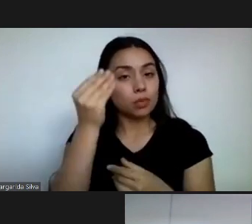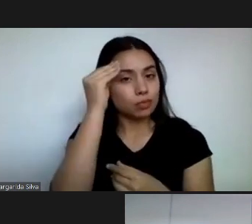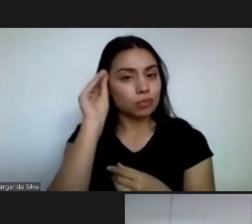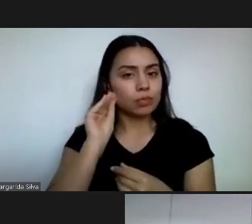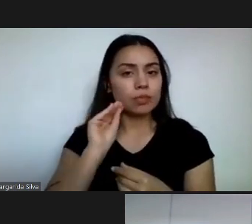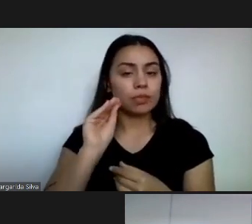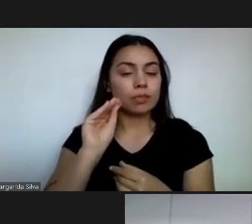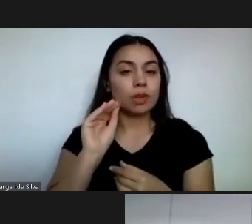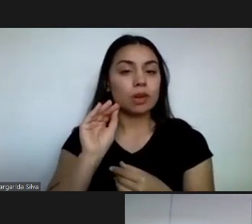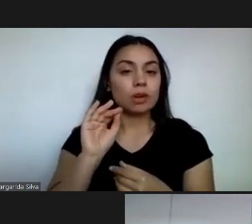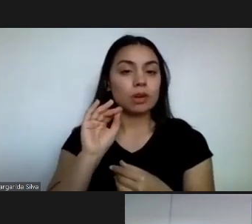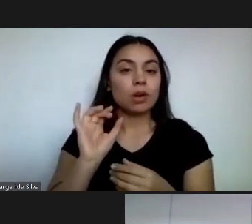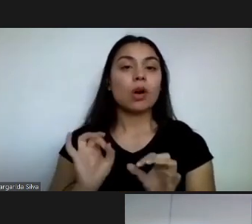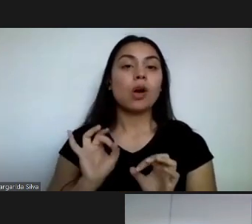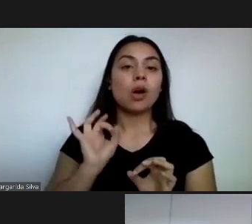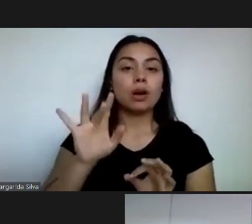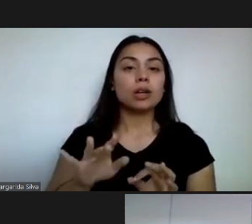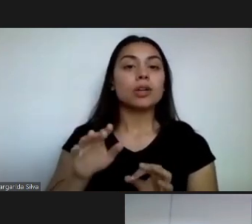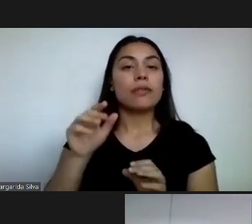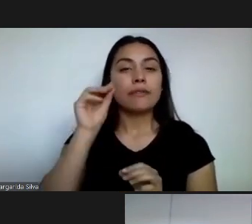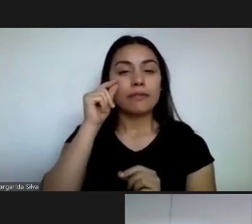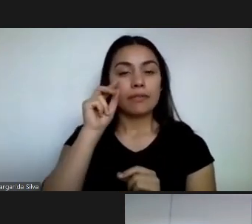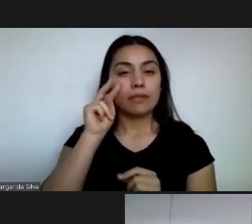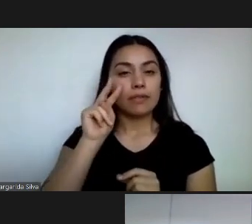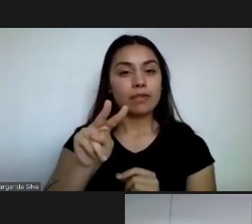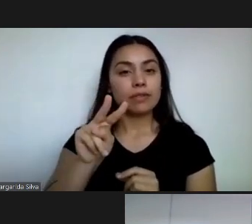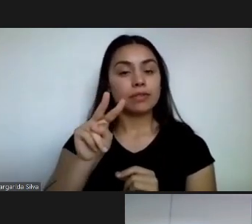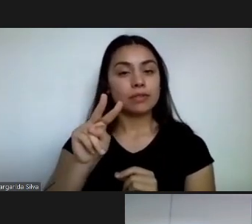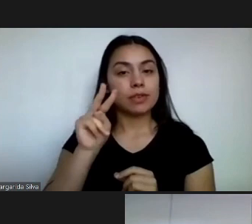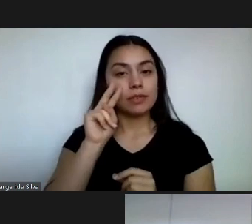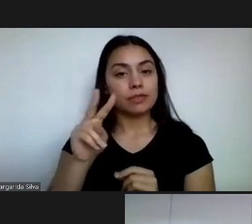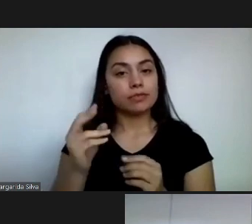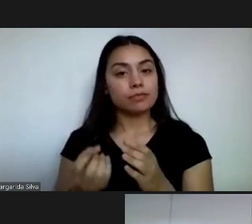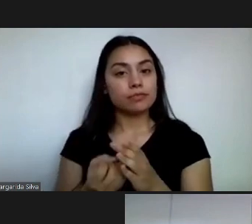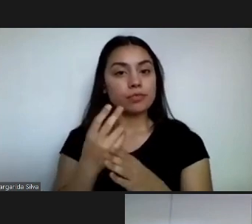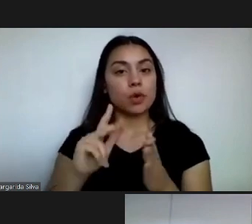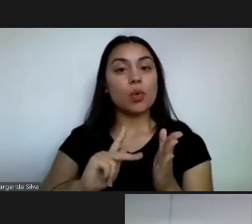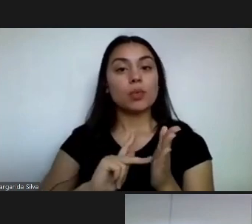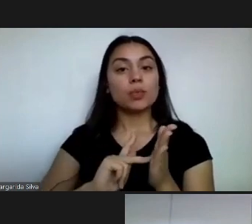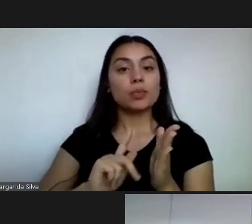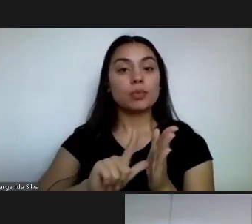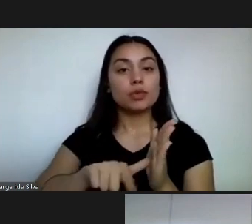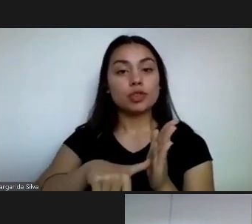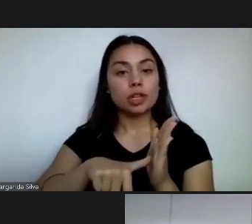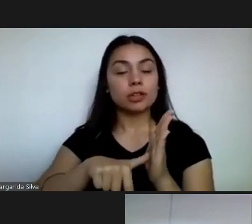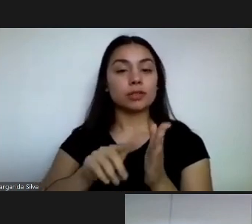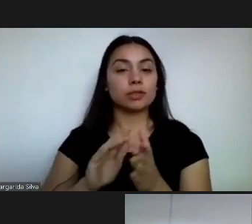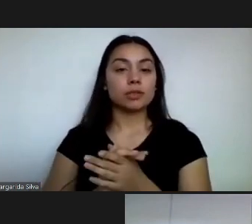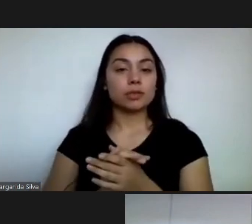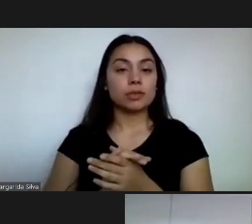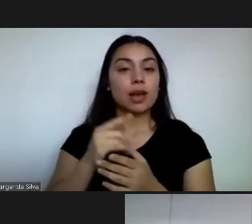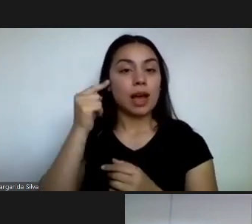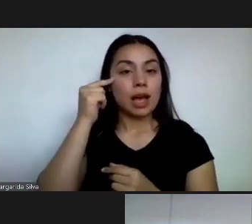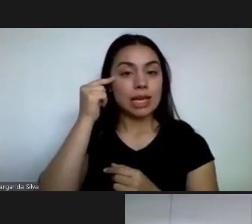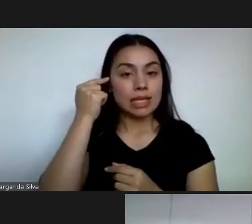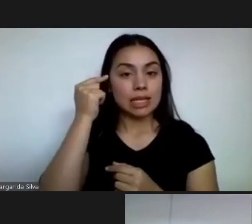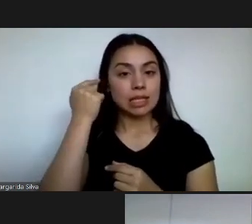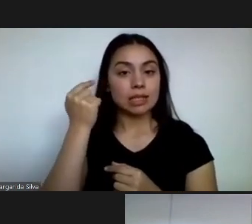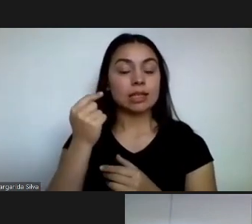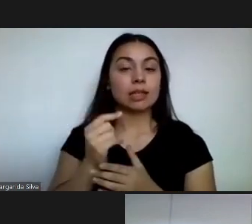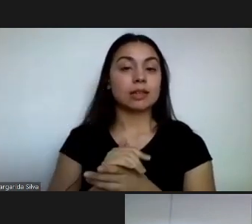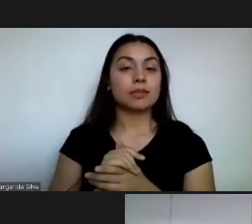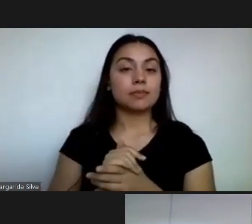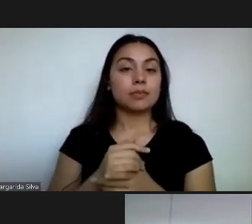por exemplo, a iniciativa que se chama O Lado Negro da Força, que se passa todas as quintas-feiras, em que há pessoas que